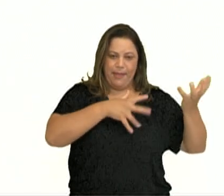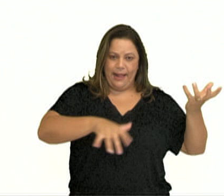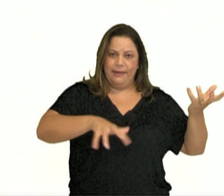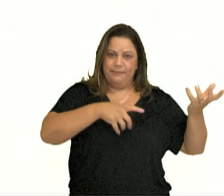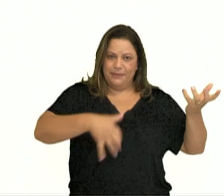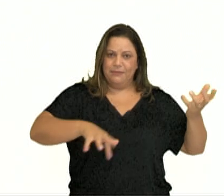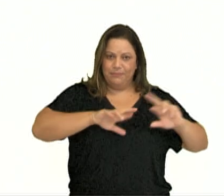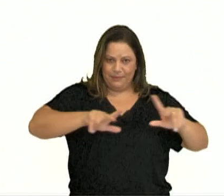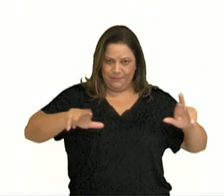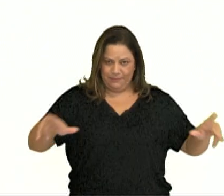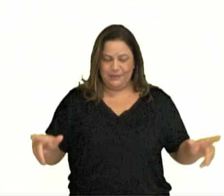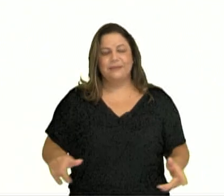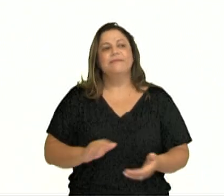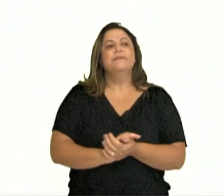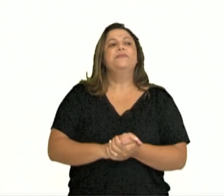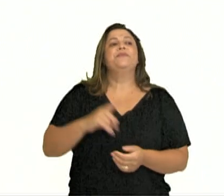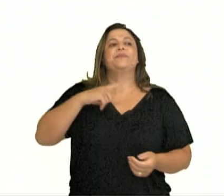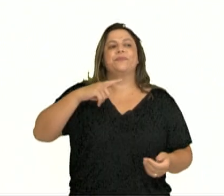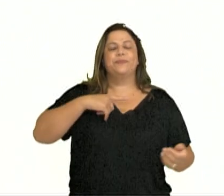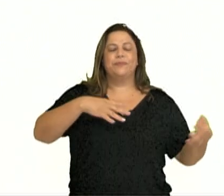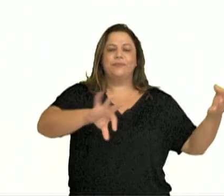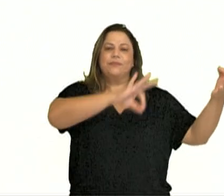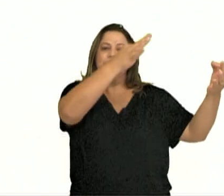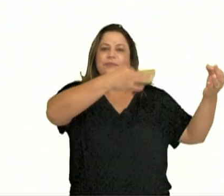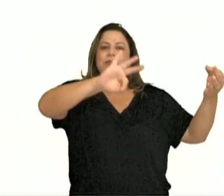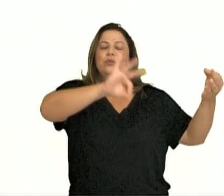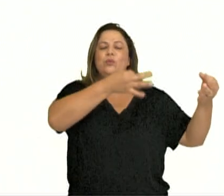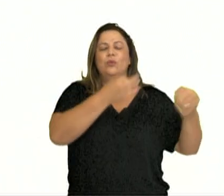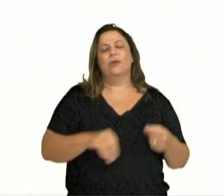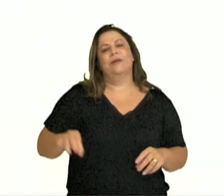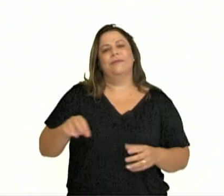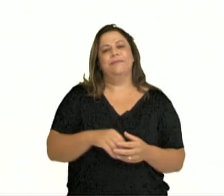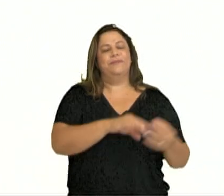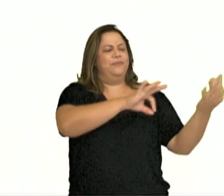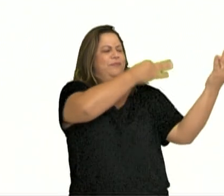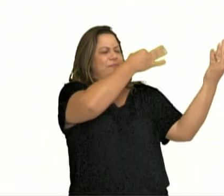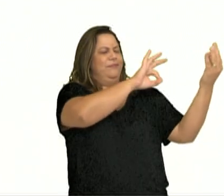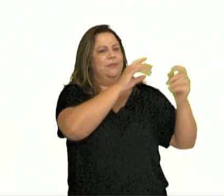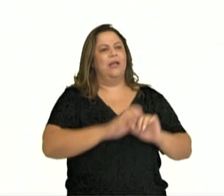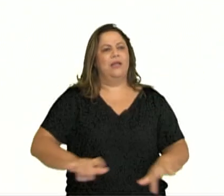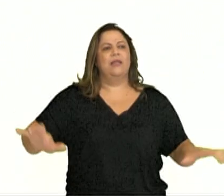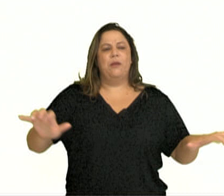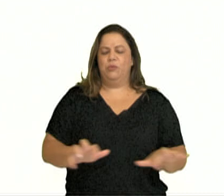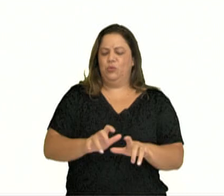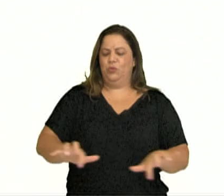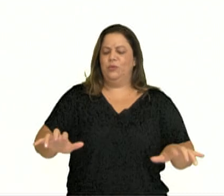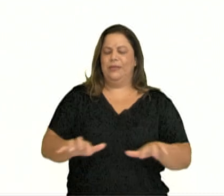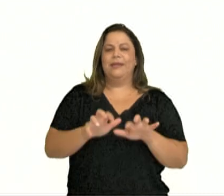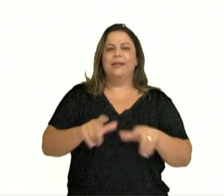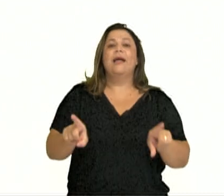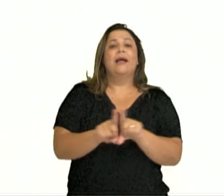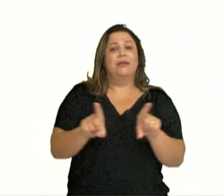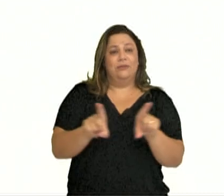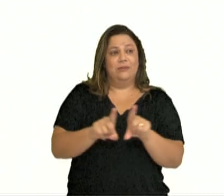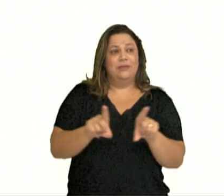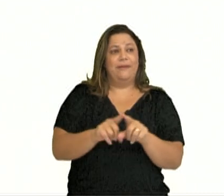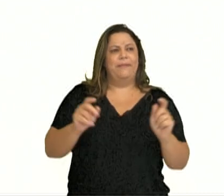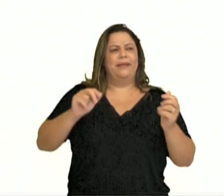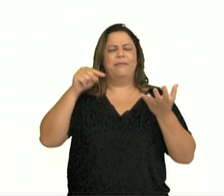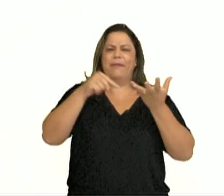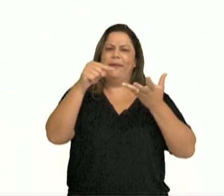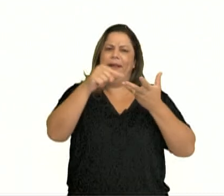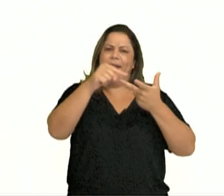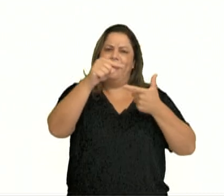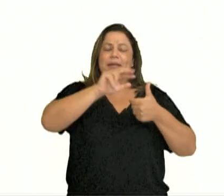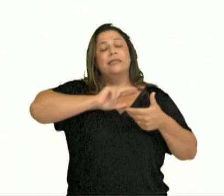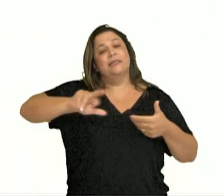nas cordas. Aí temos o violão, o violino, o teclado, né? Temos a harpa, são instrumentos